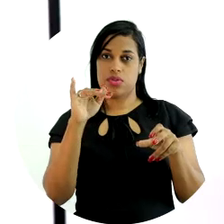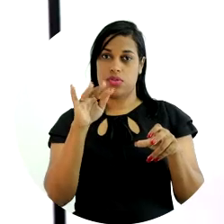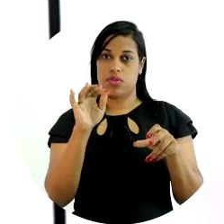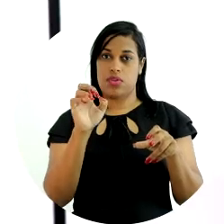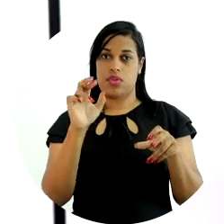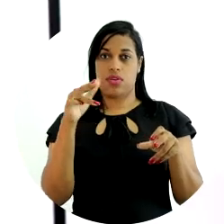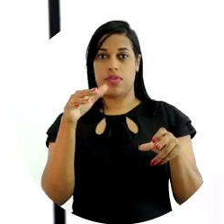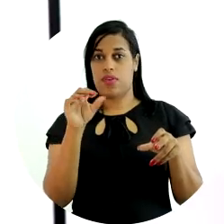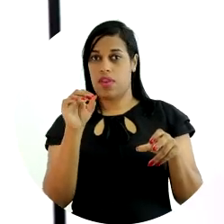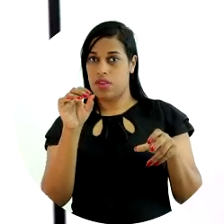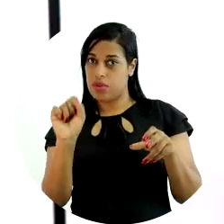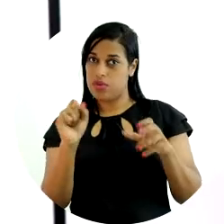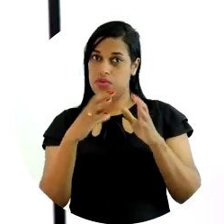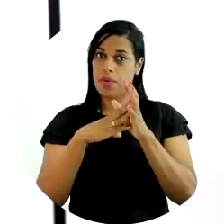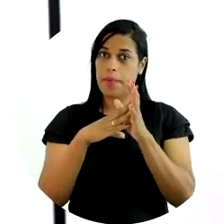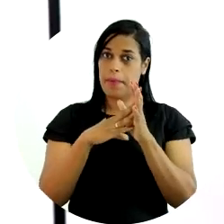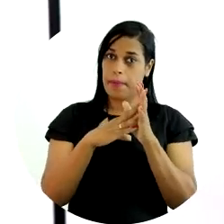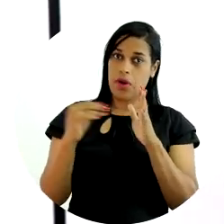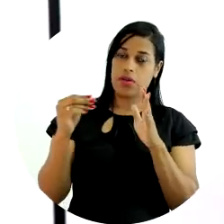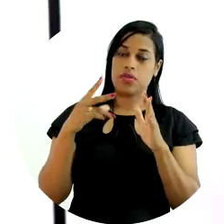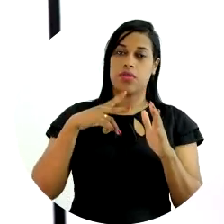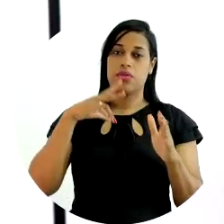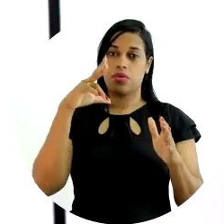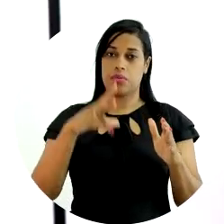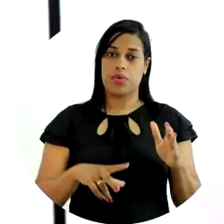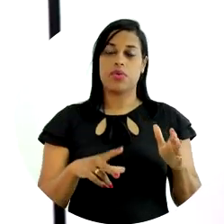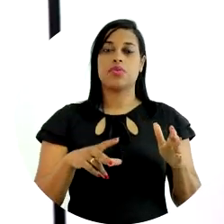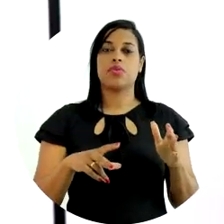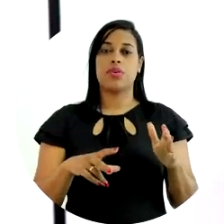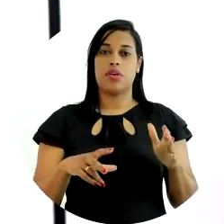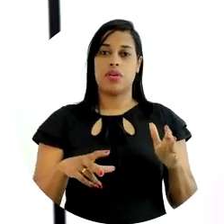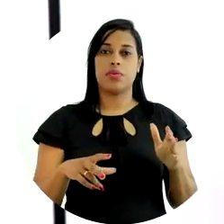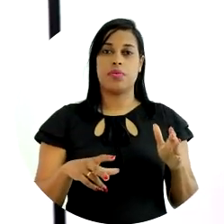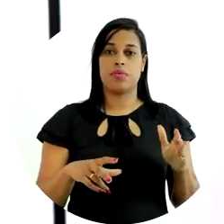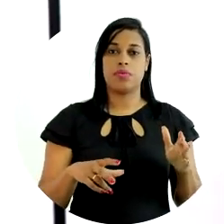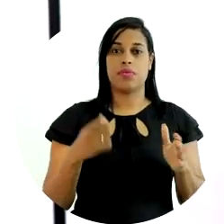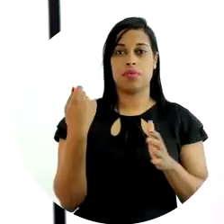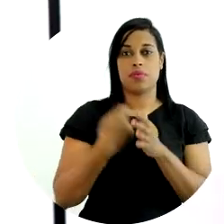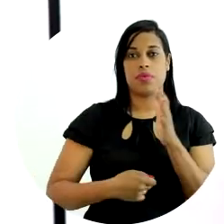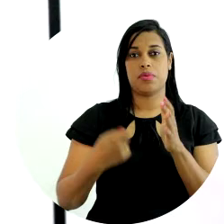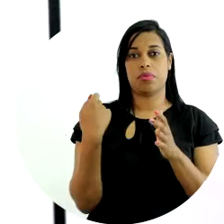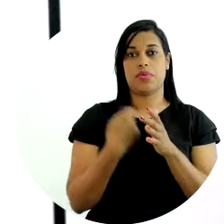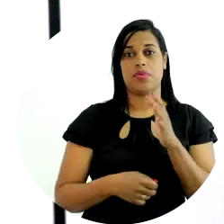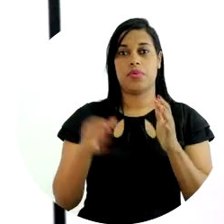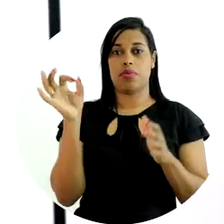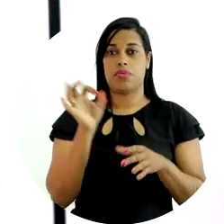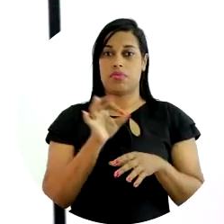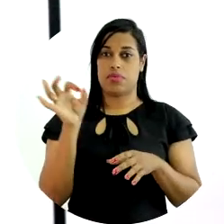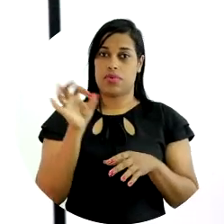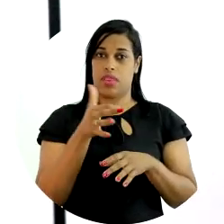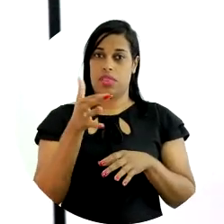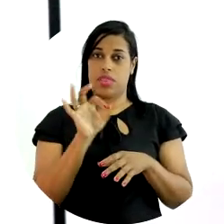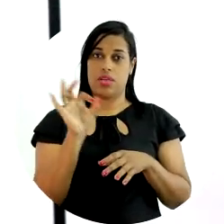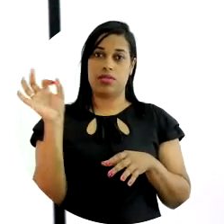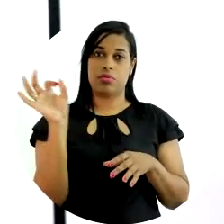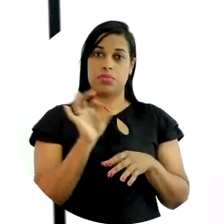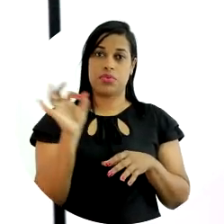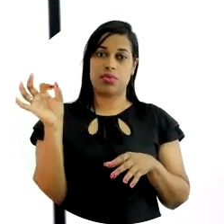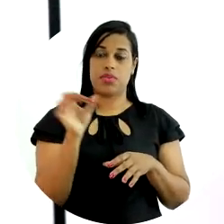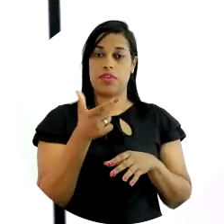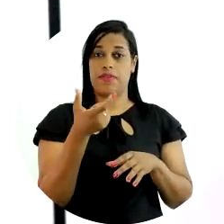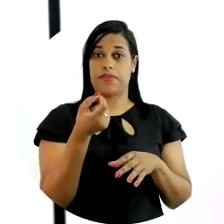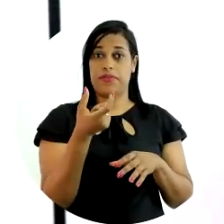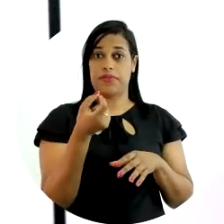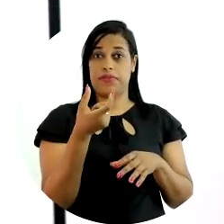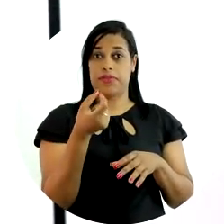jargão que surgiu justamente desse modelo, quando Portugal ele passou a cobrar os impostos, deixou de ser